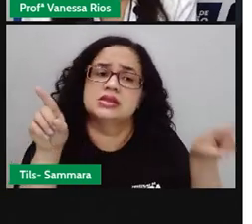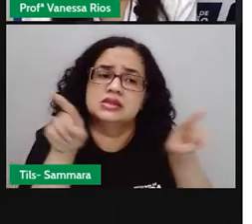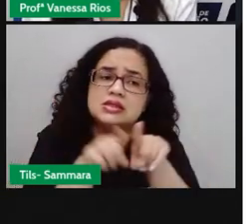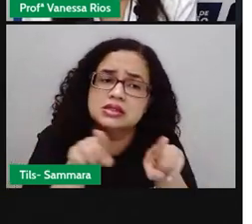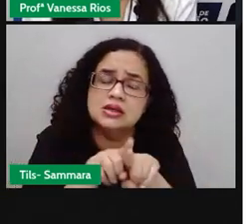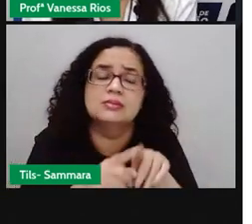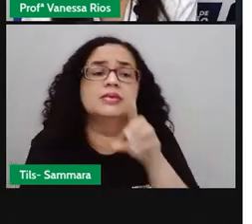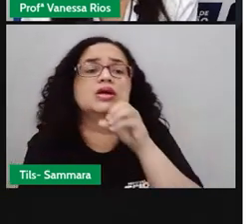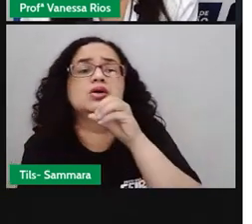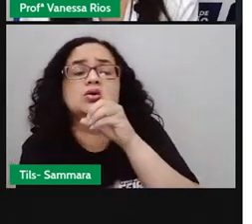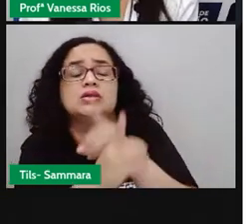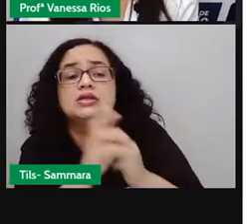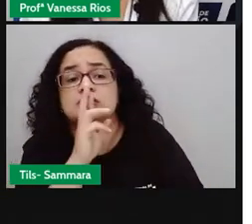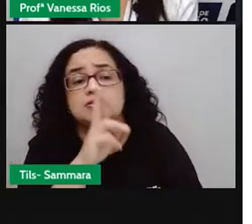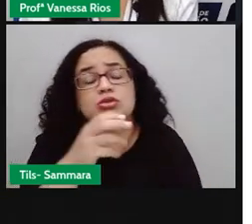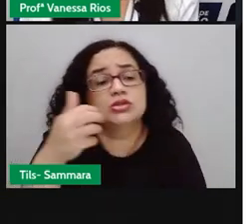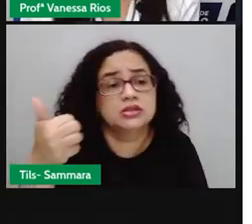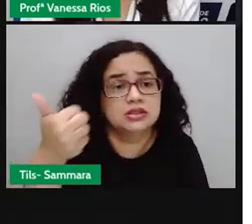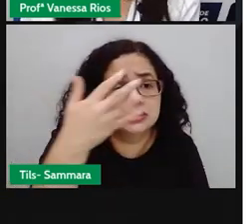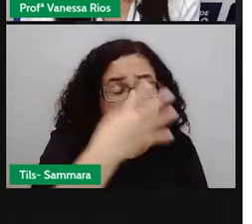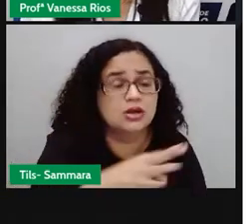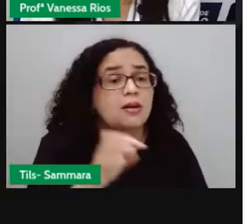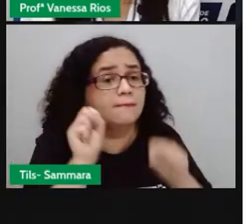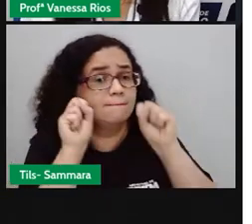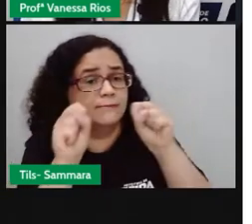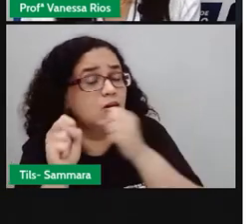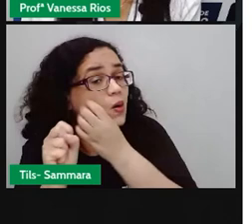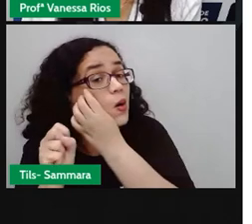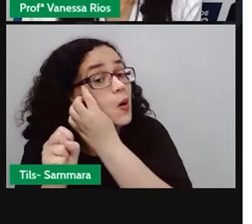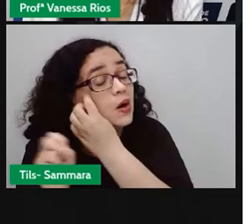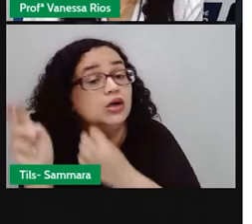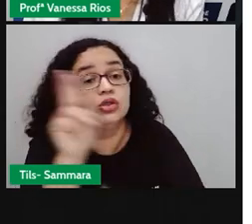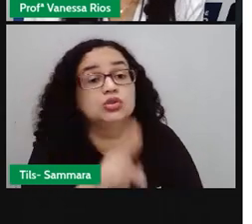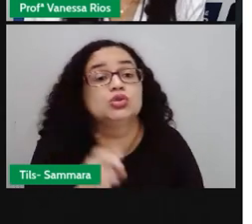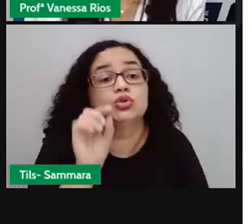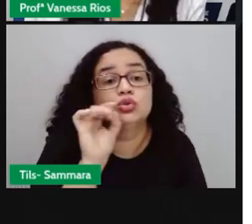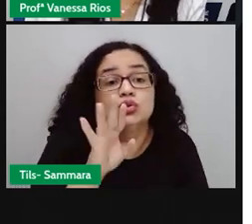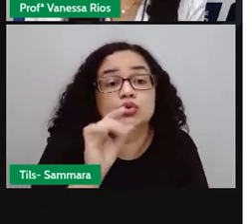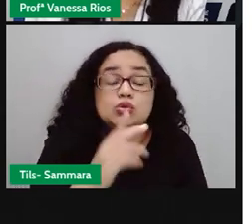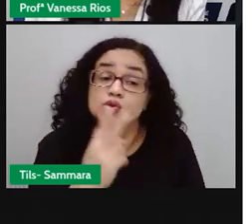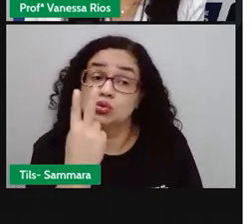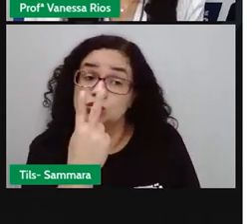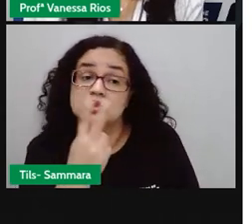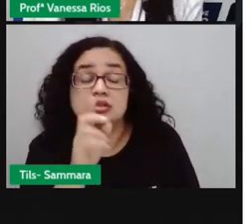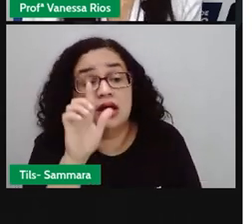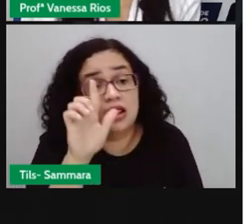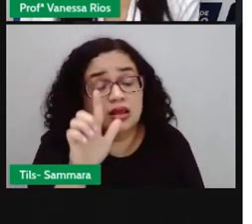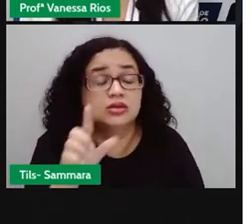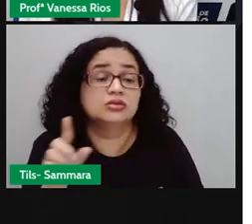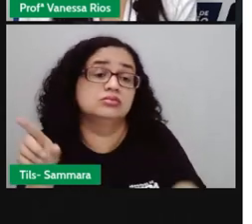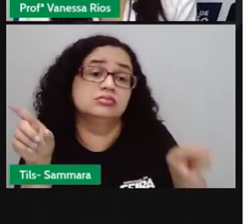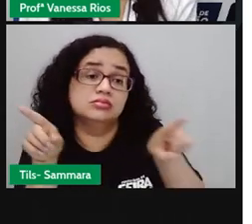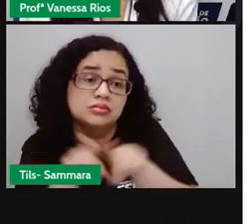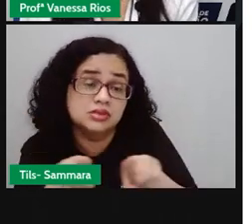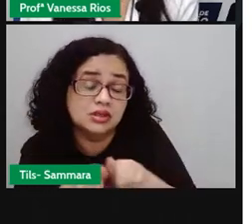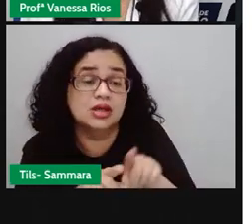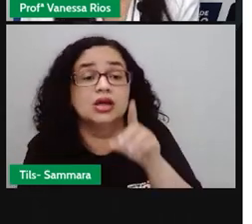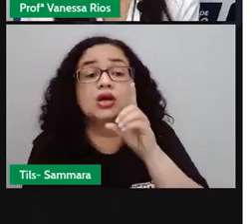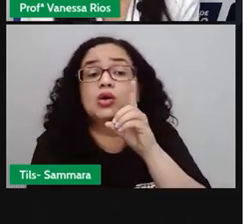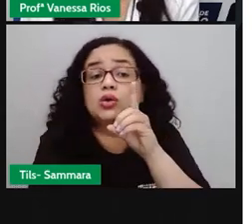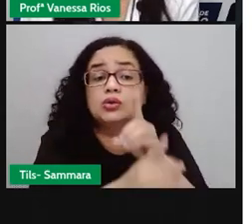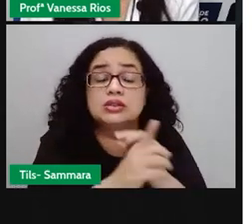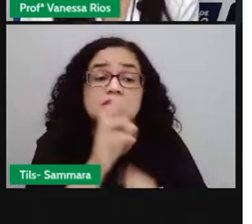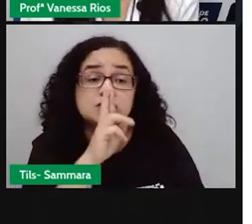nos 14. E eu também posso usar apenas a jarra de 2 litros e também chegar